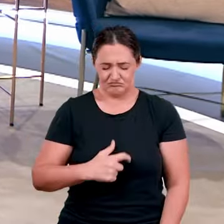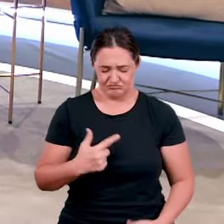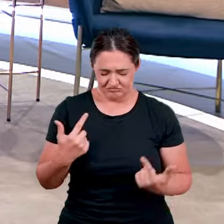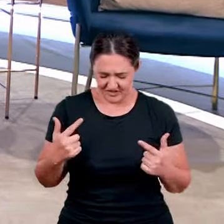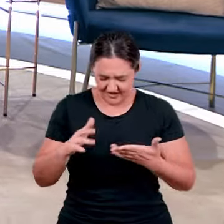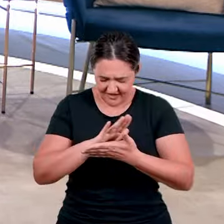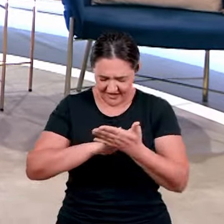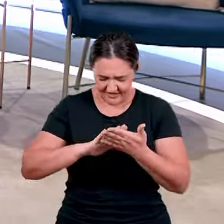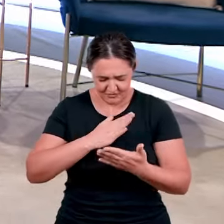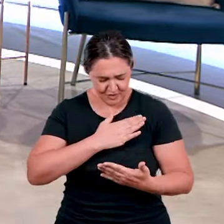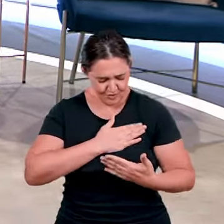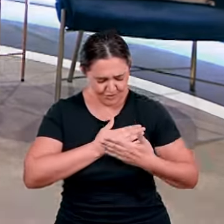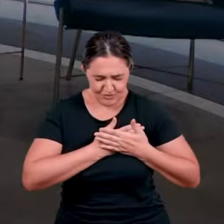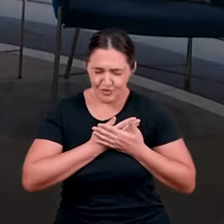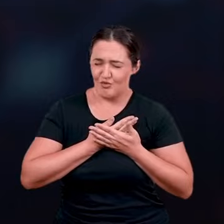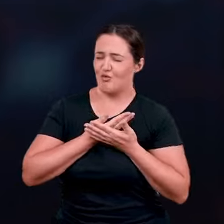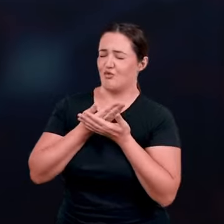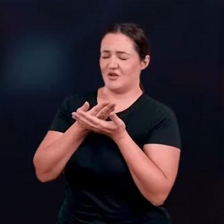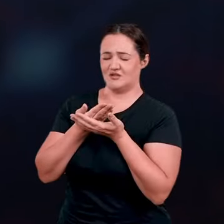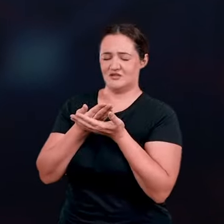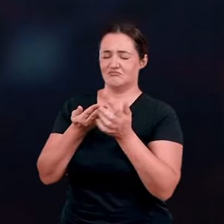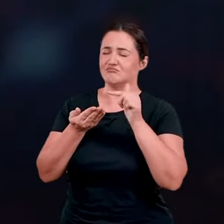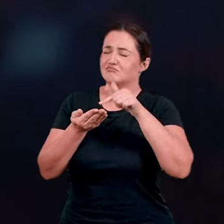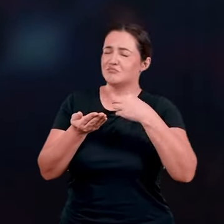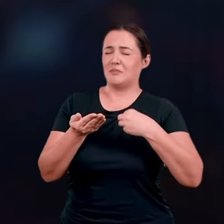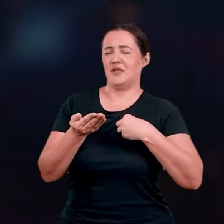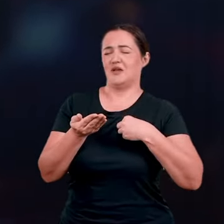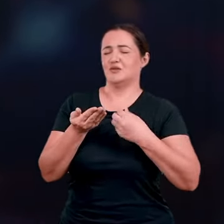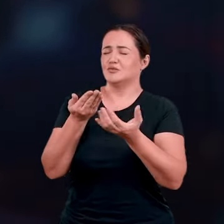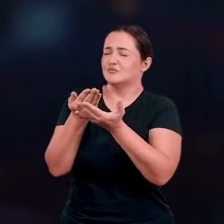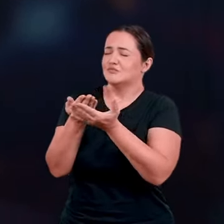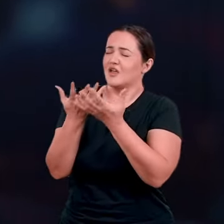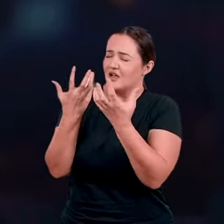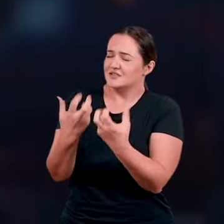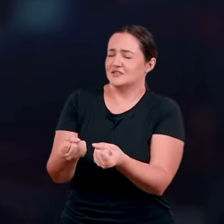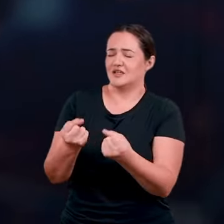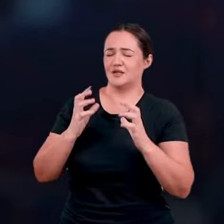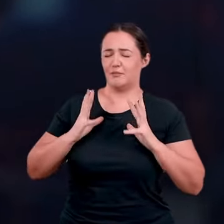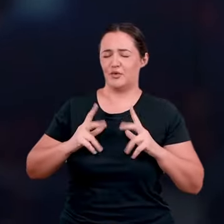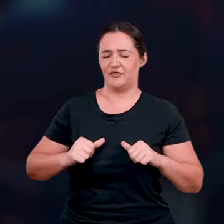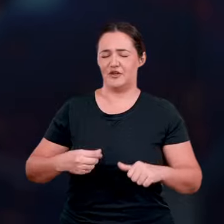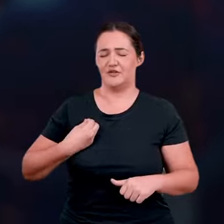nada senão esse coração pecador. Aceita-o,